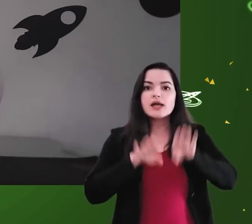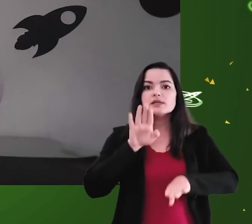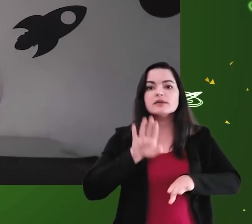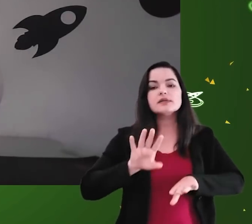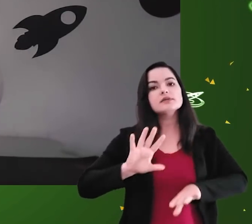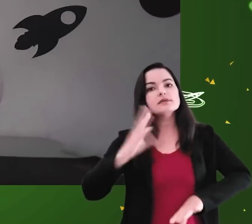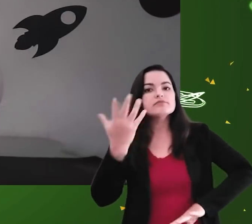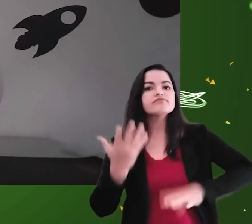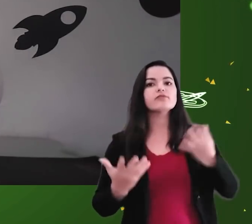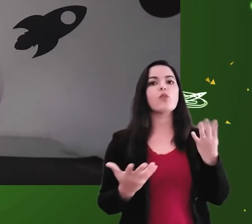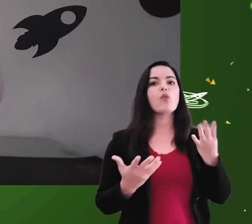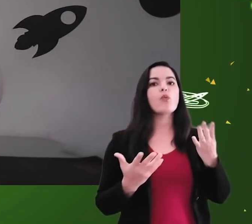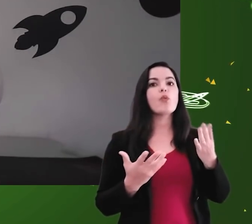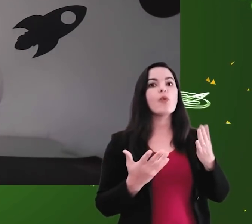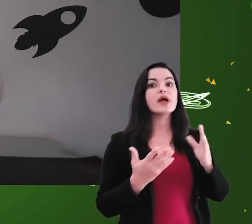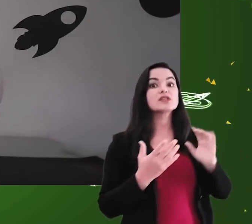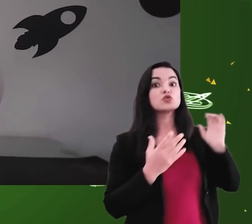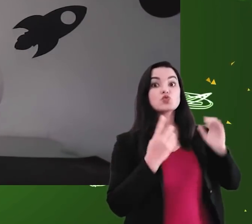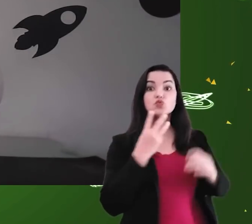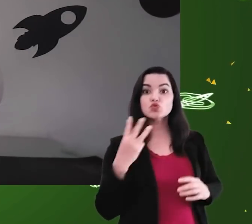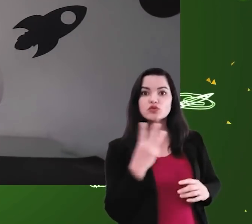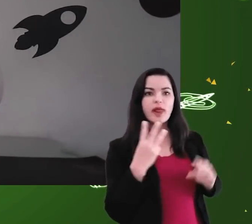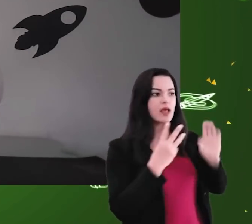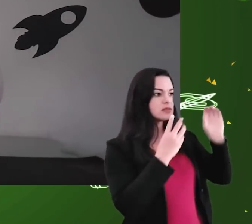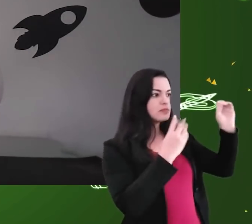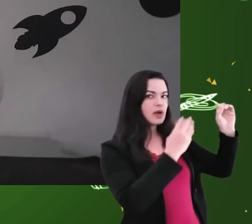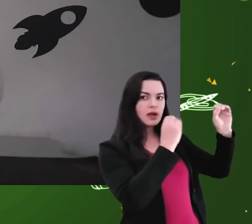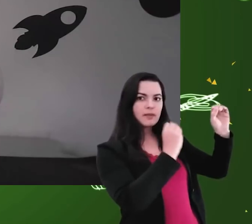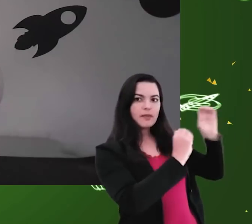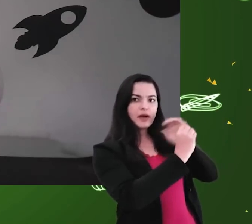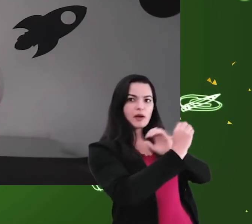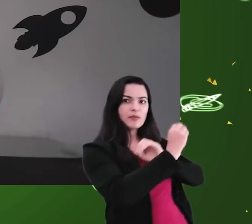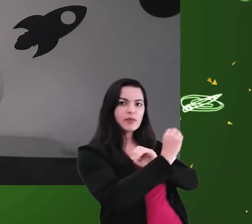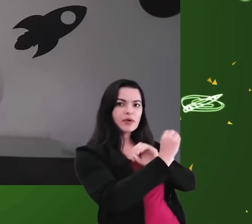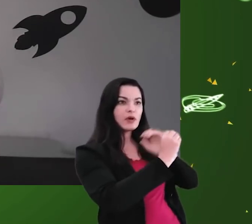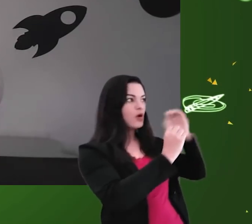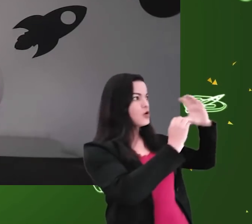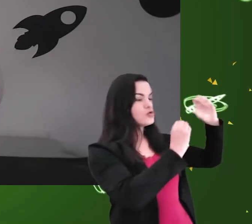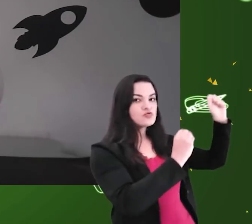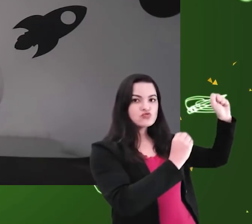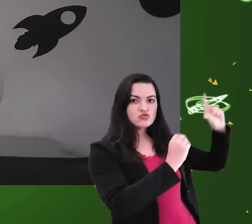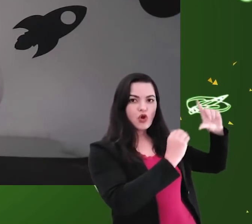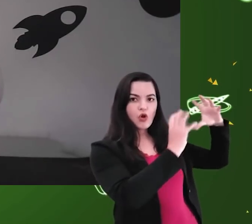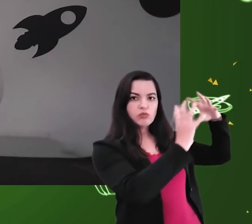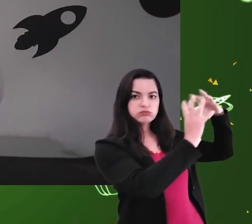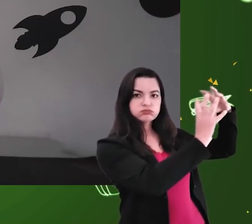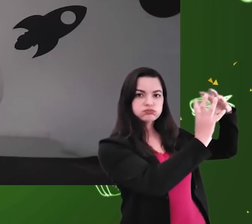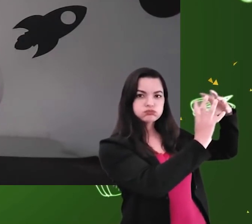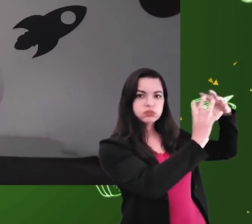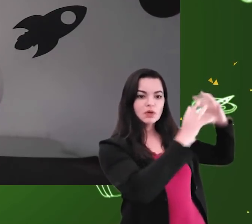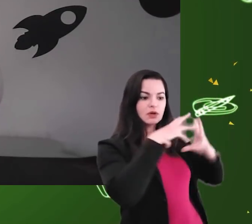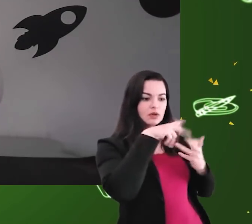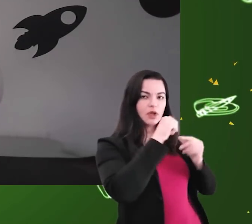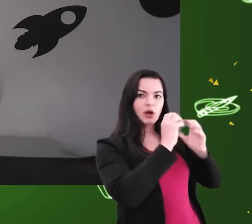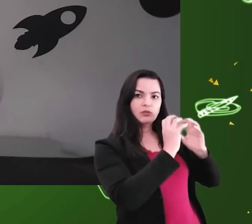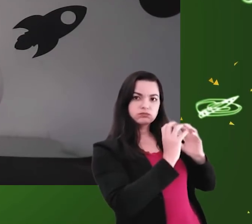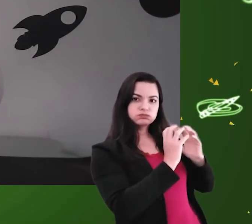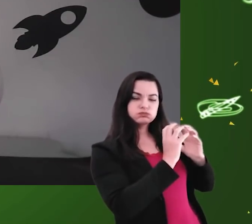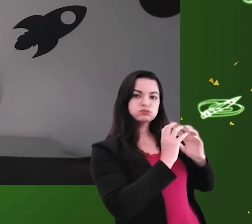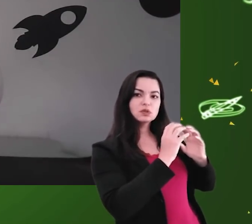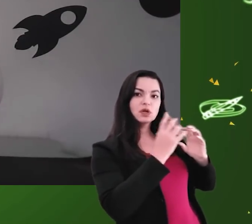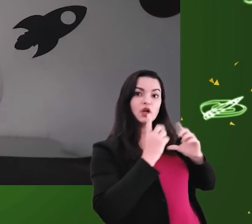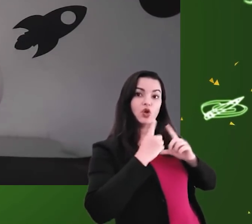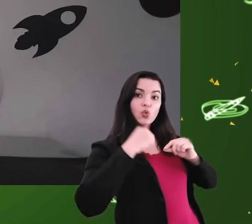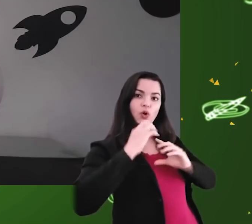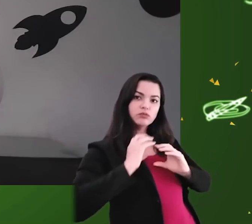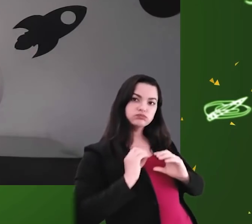eles ficam alinhados. E aí, o que vai acontecer? Se esse alinhamento for do jeito que eu estou mostrando